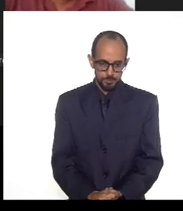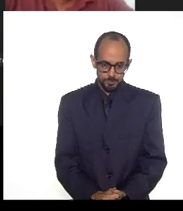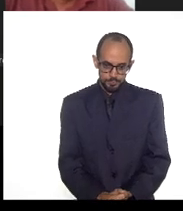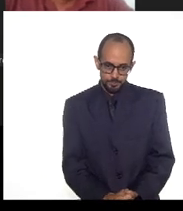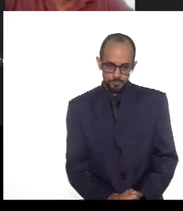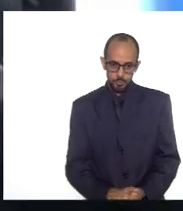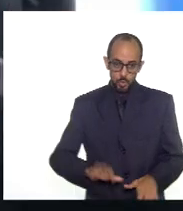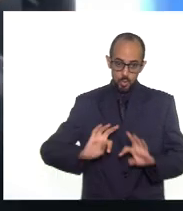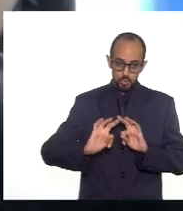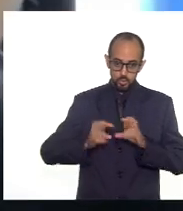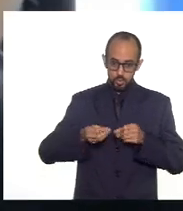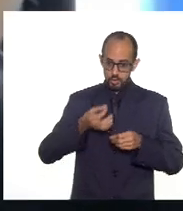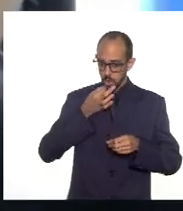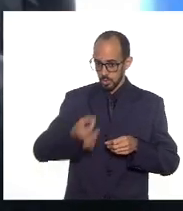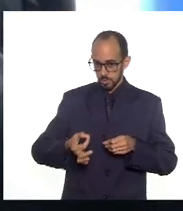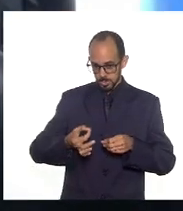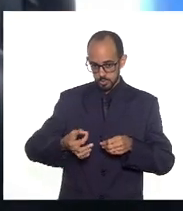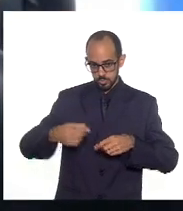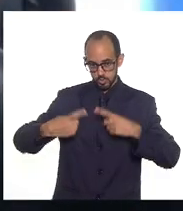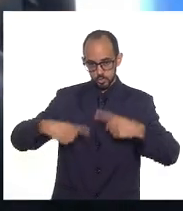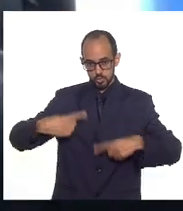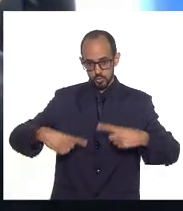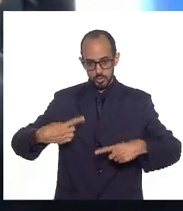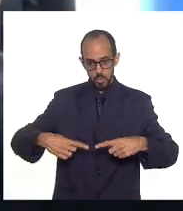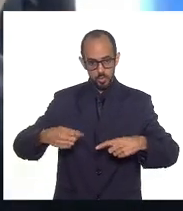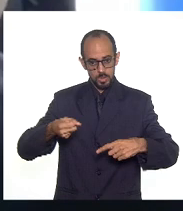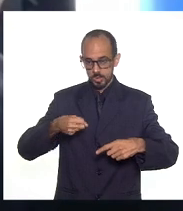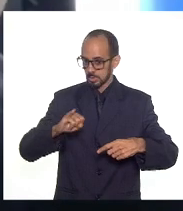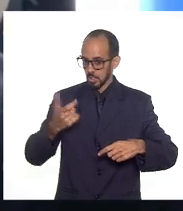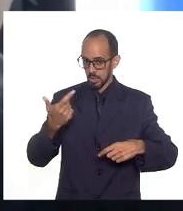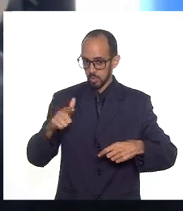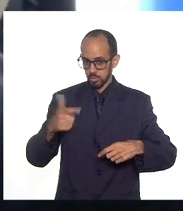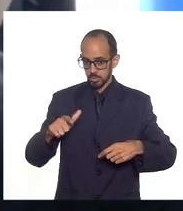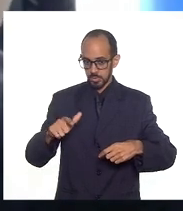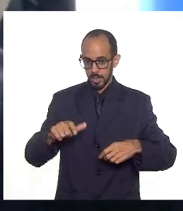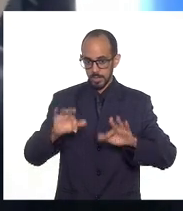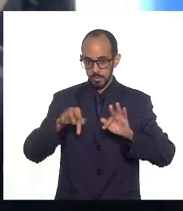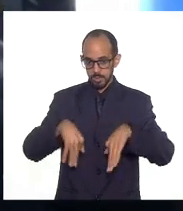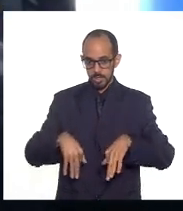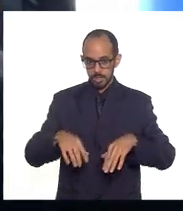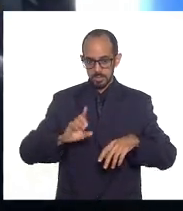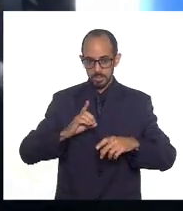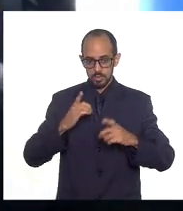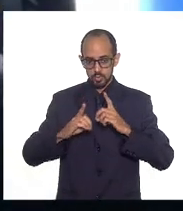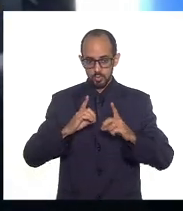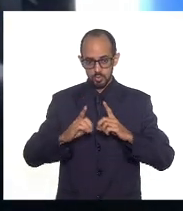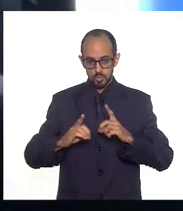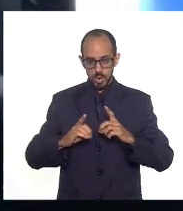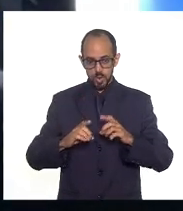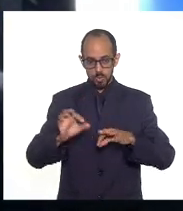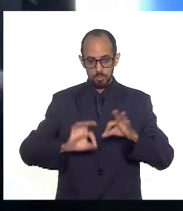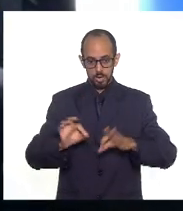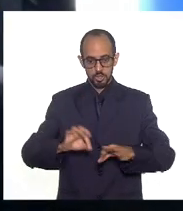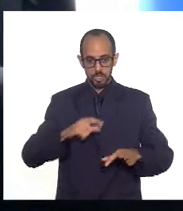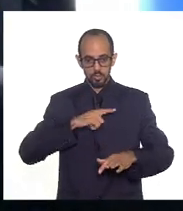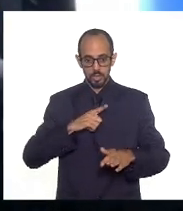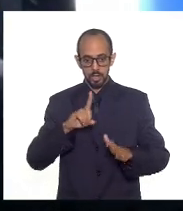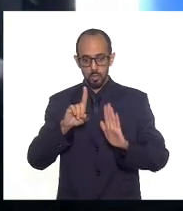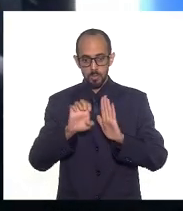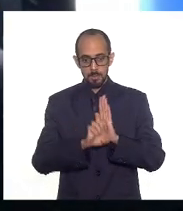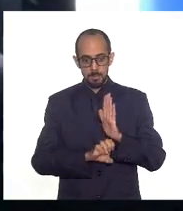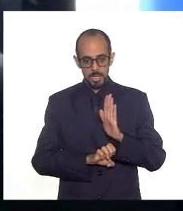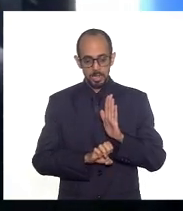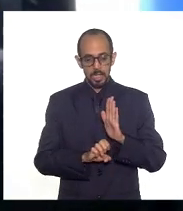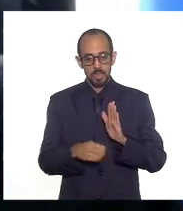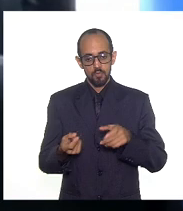Com os pareceres emitidos, em discussão. Não havendo quem queira discutir, encerrada a discussão, o projeto recebeu uma emenda e retorna às